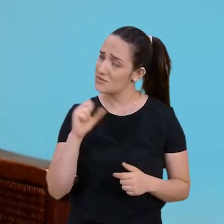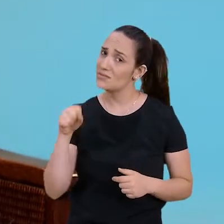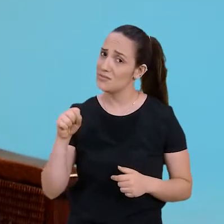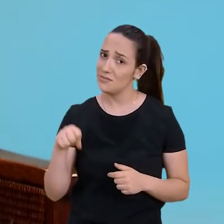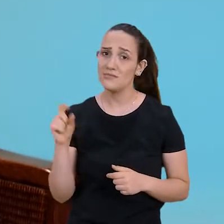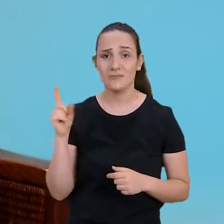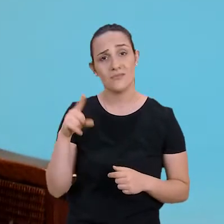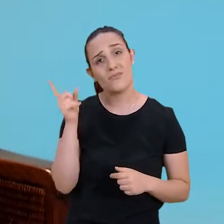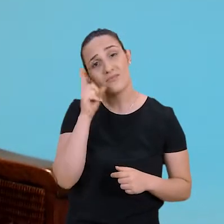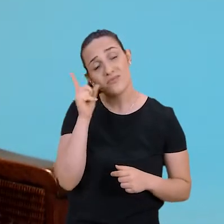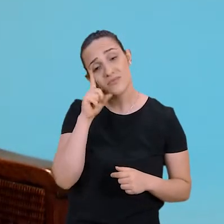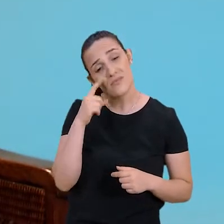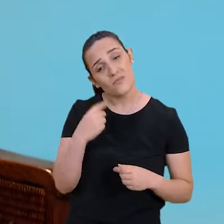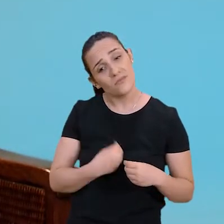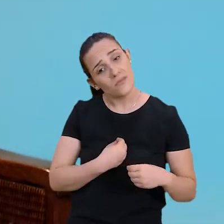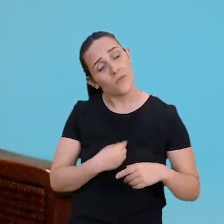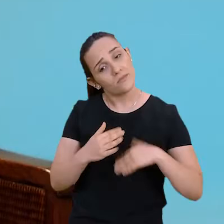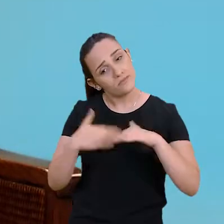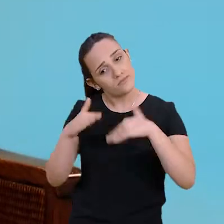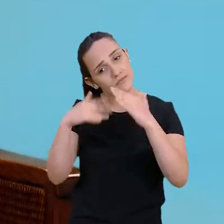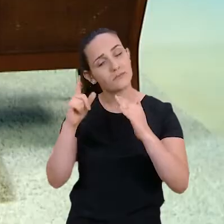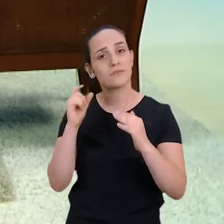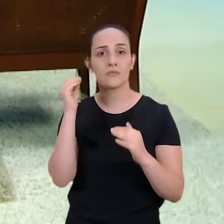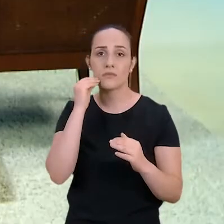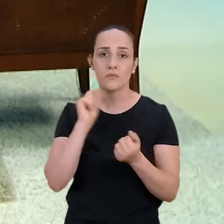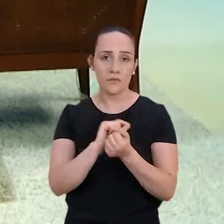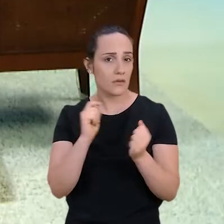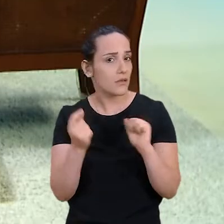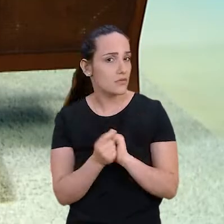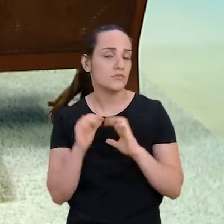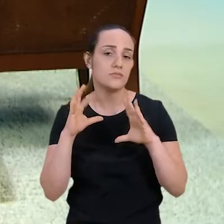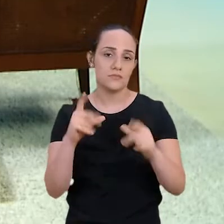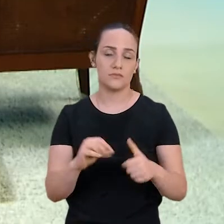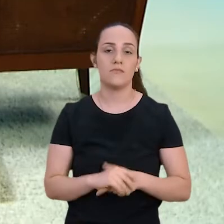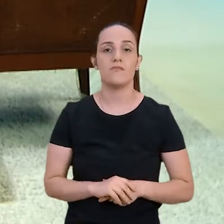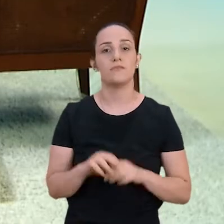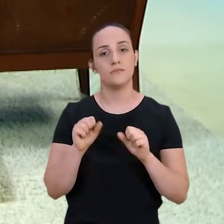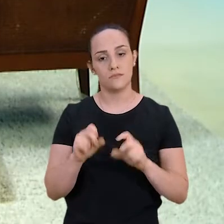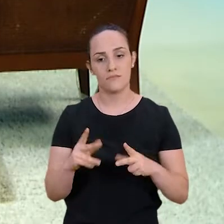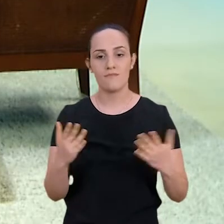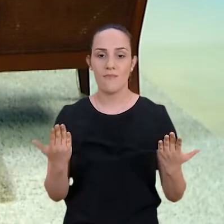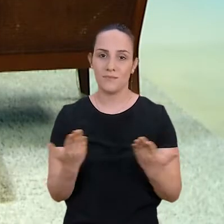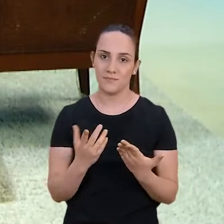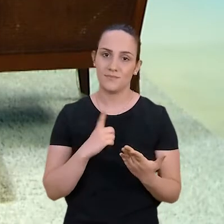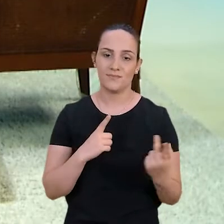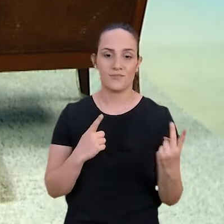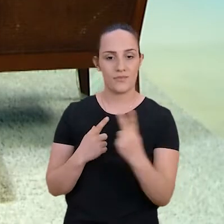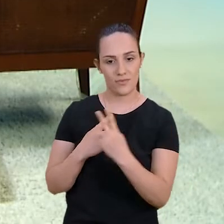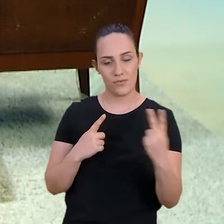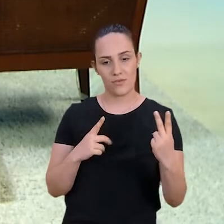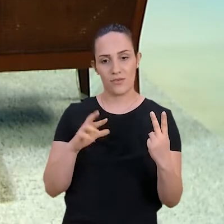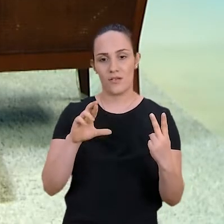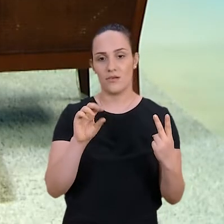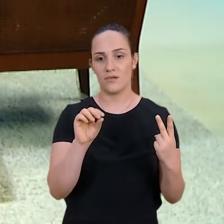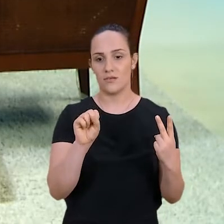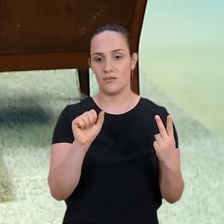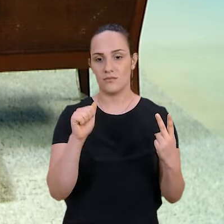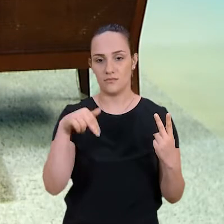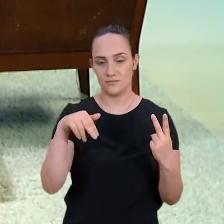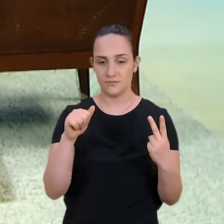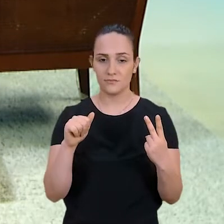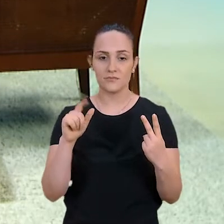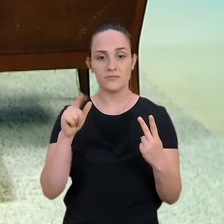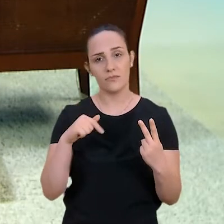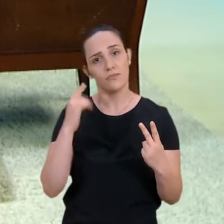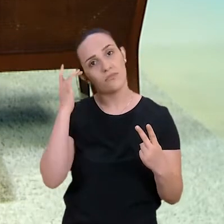a rotina, mas a gente tenta se encaixar da melhor maneira, né? Bom, eu tô com duas Rosanas aqui no estúdio. Quando eu perguntei se era fácil, se era